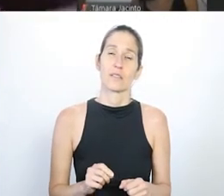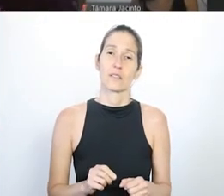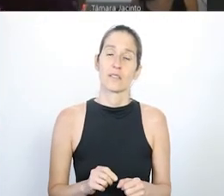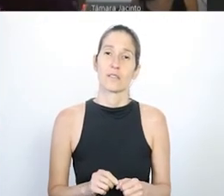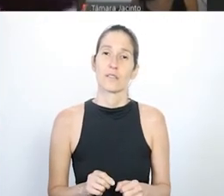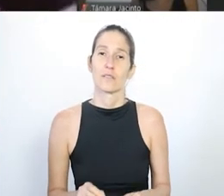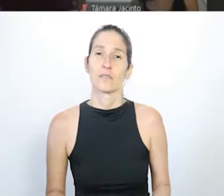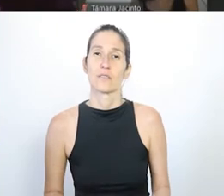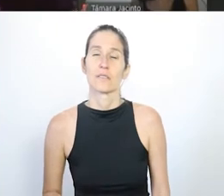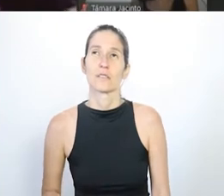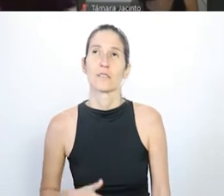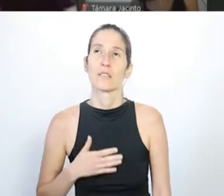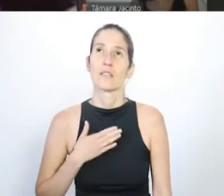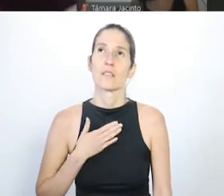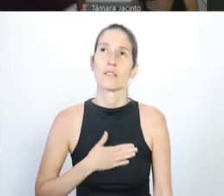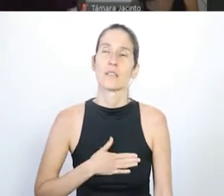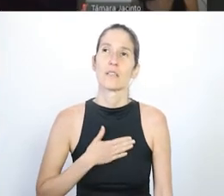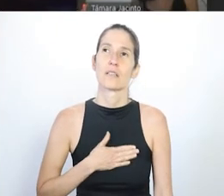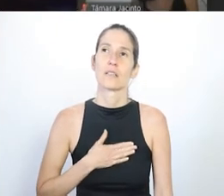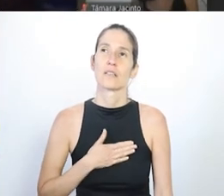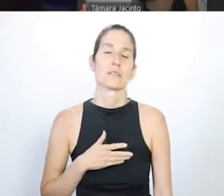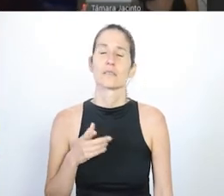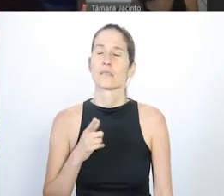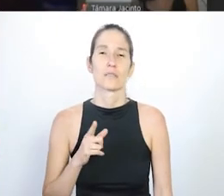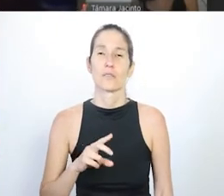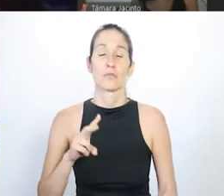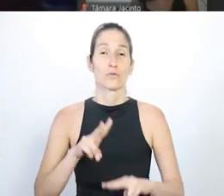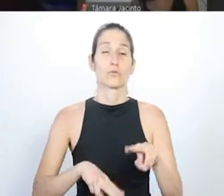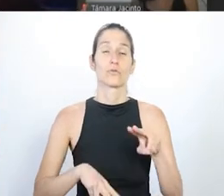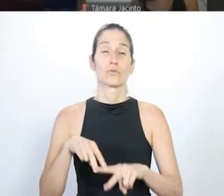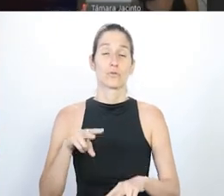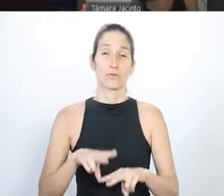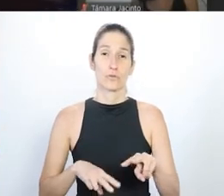junho, um CD para as crianças.